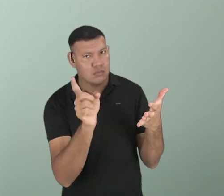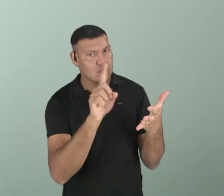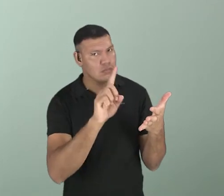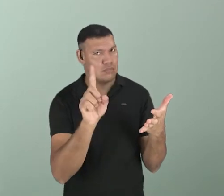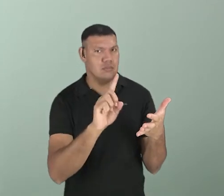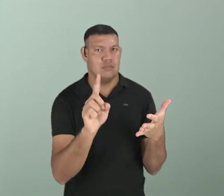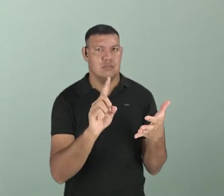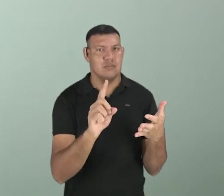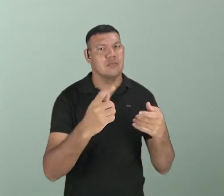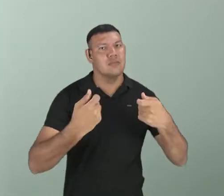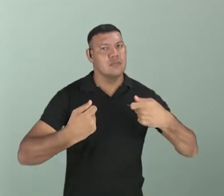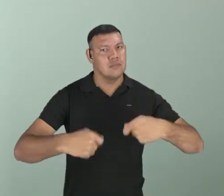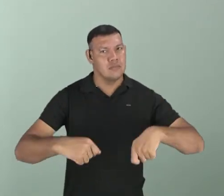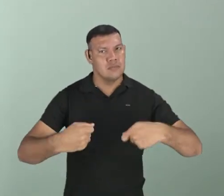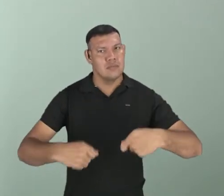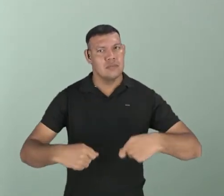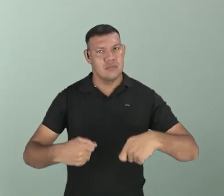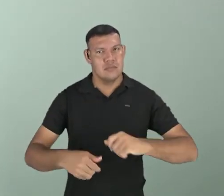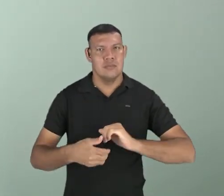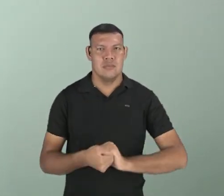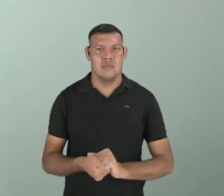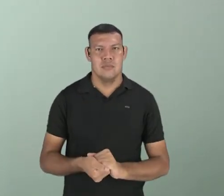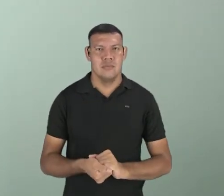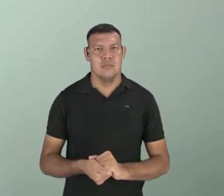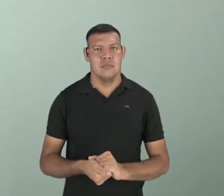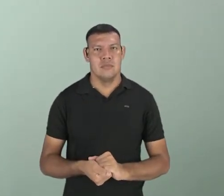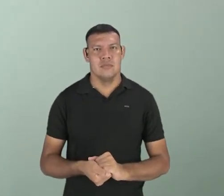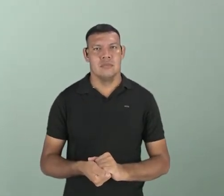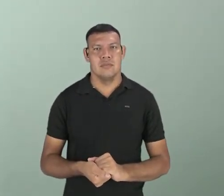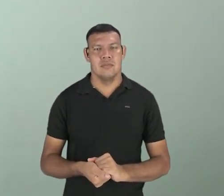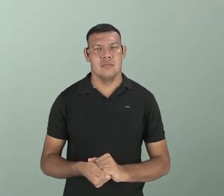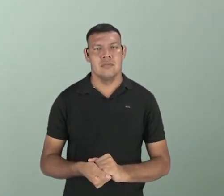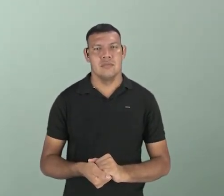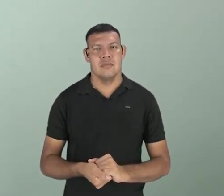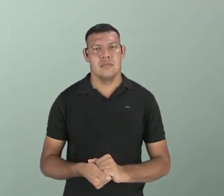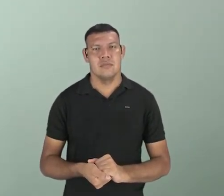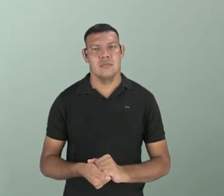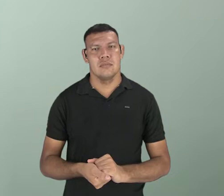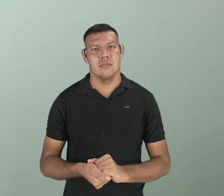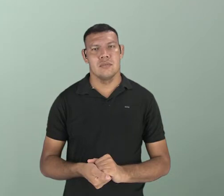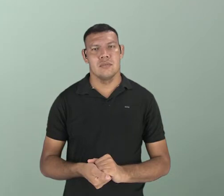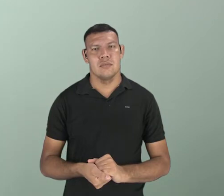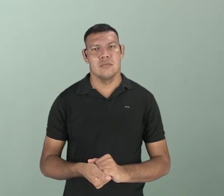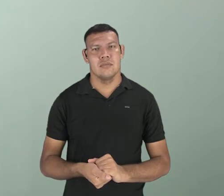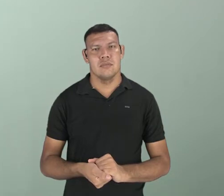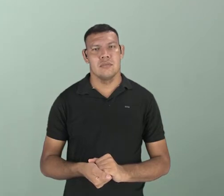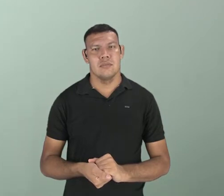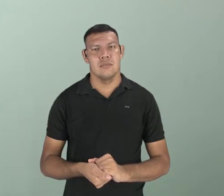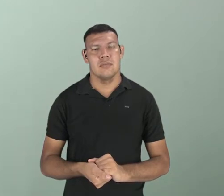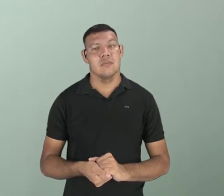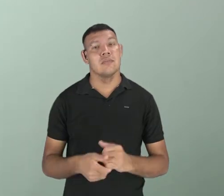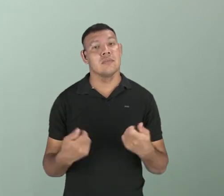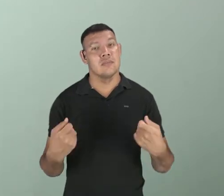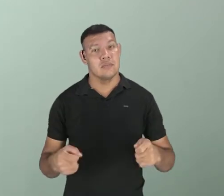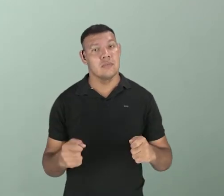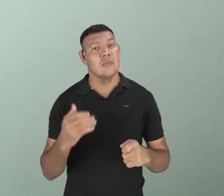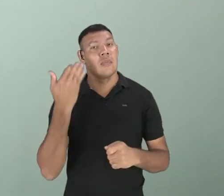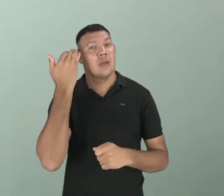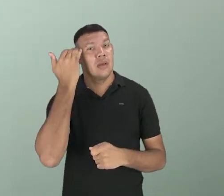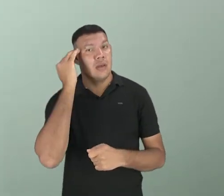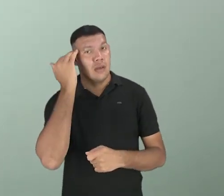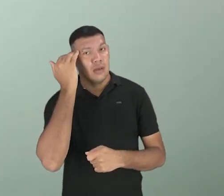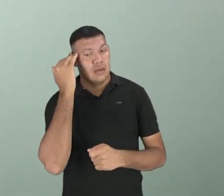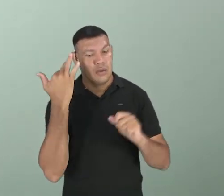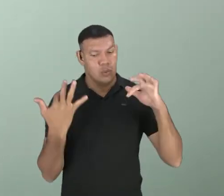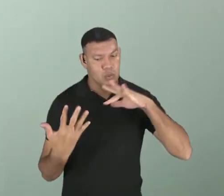é só saber que P com A é pá, por exemplo, né? Não é só isso, é você entender ali, compreender